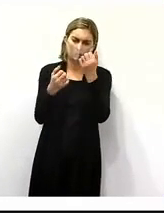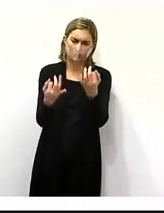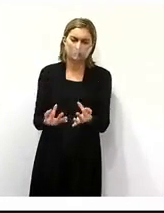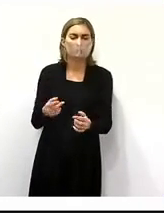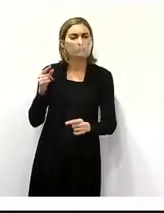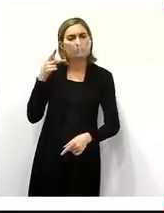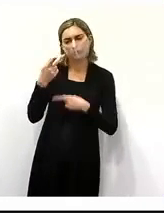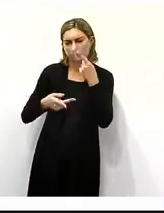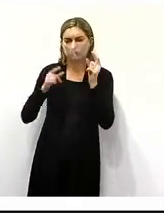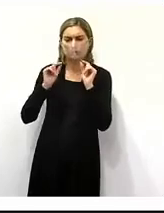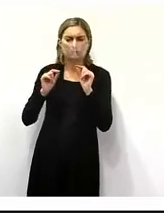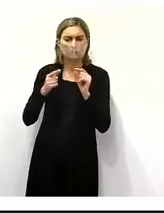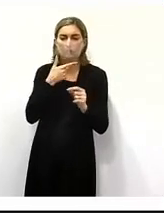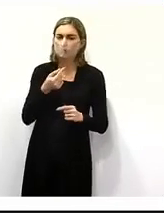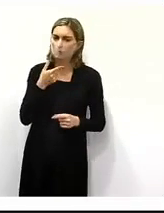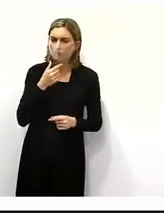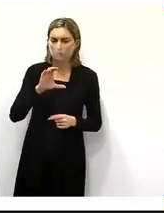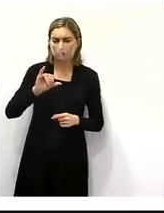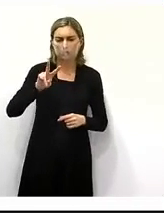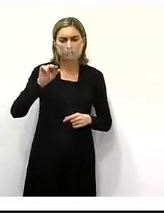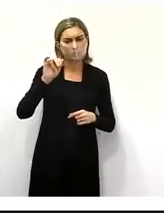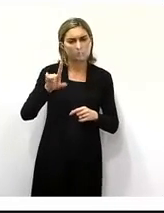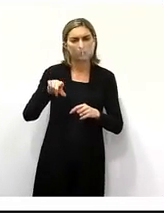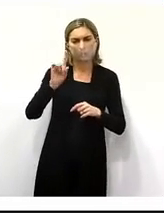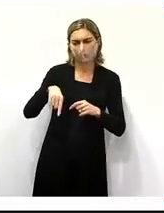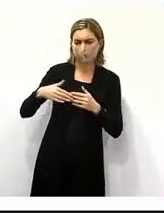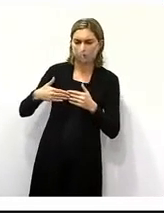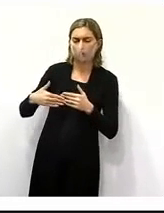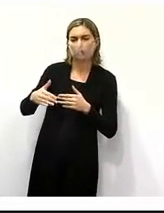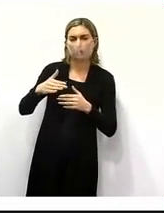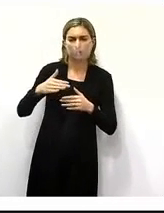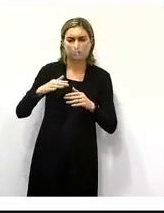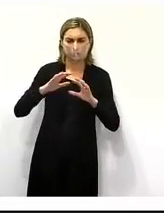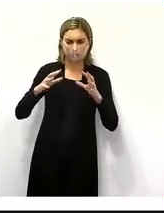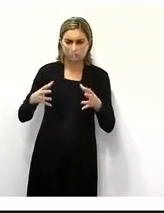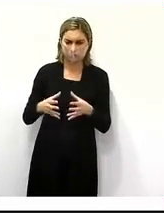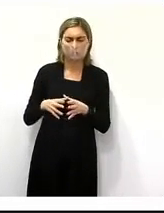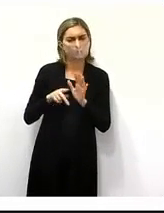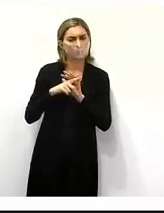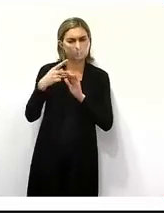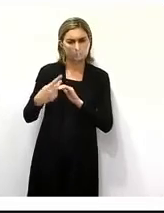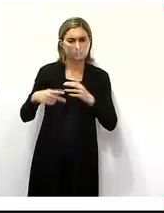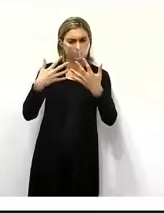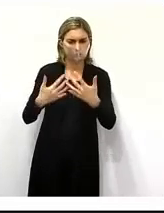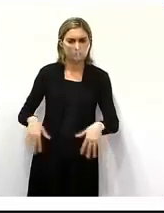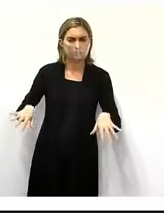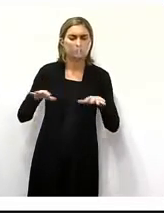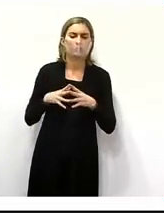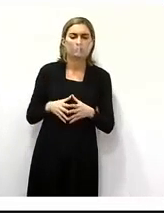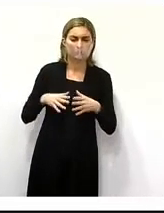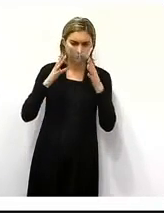diz que o homem civil é formado a partir do desvio de sua própria